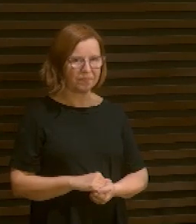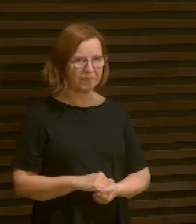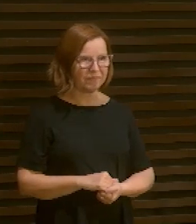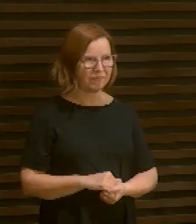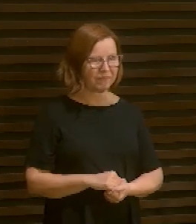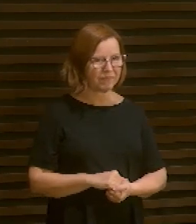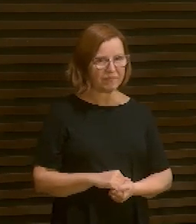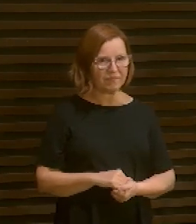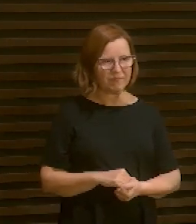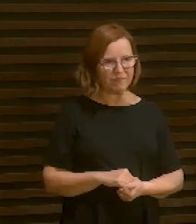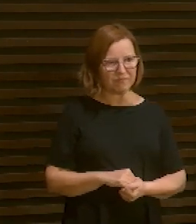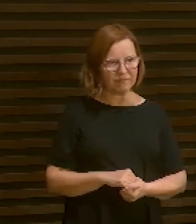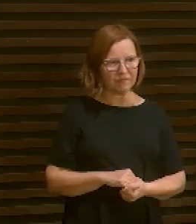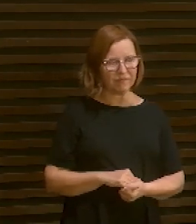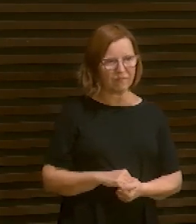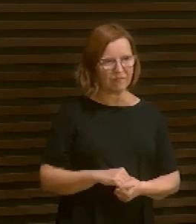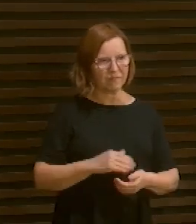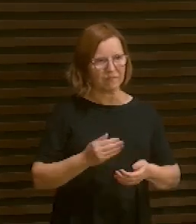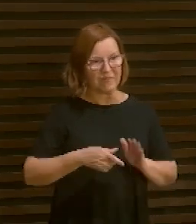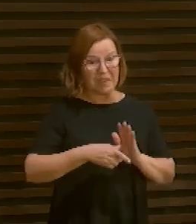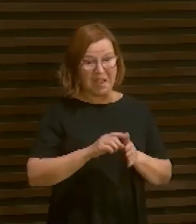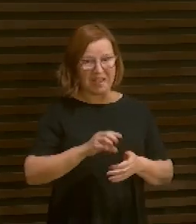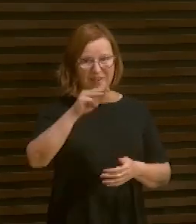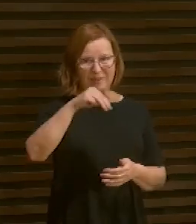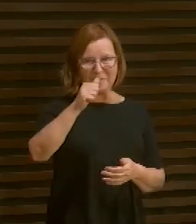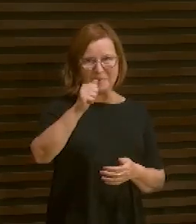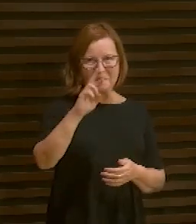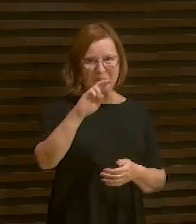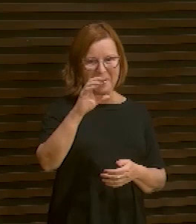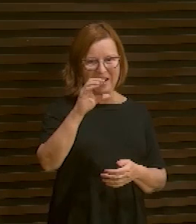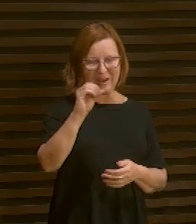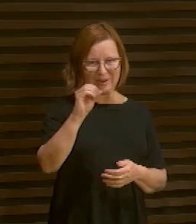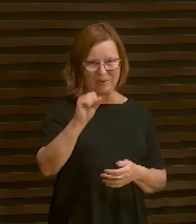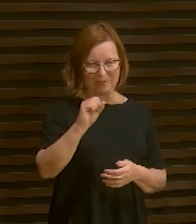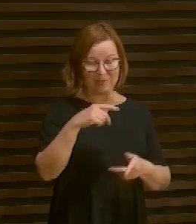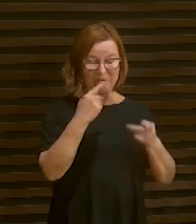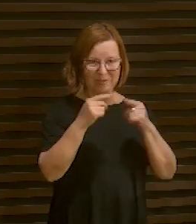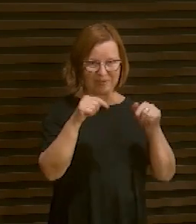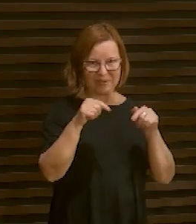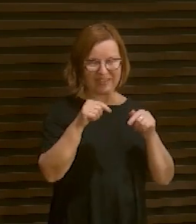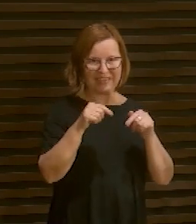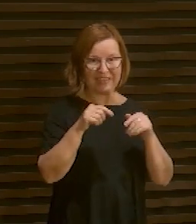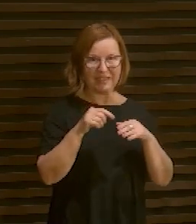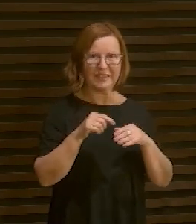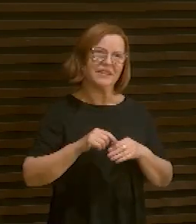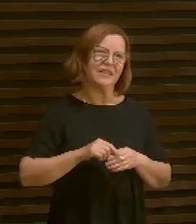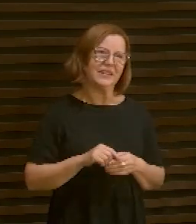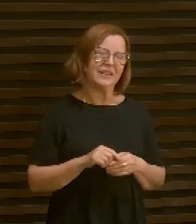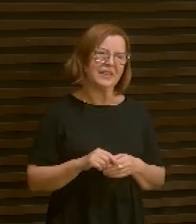Então, ainda há pouco o Marcos estava falando de algum vídeo que tem vindo